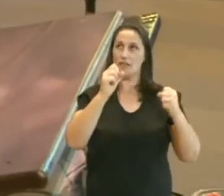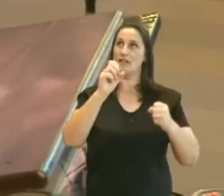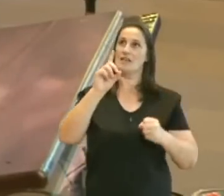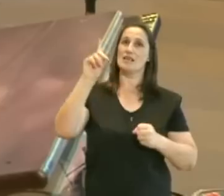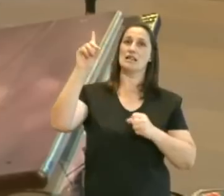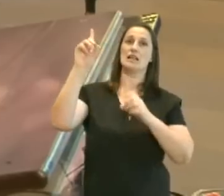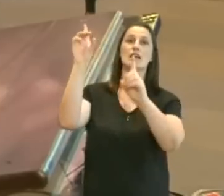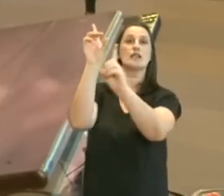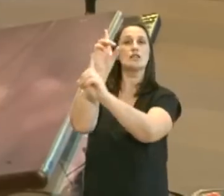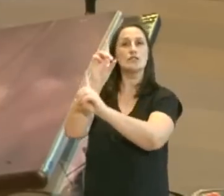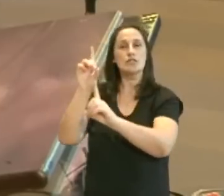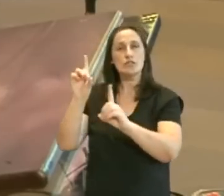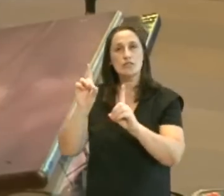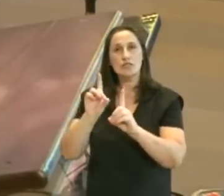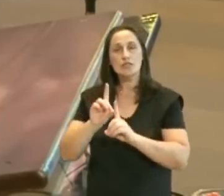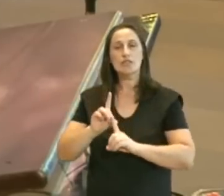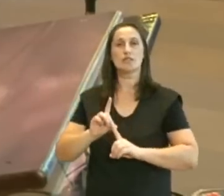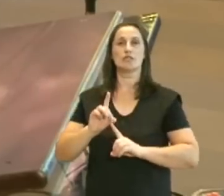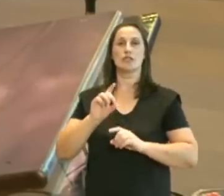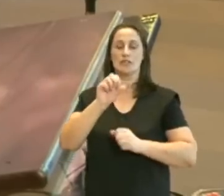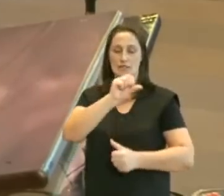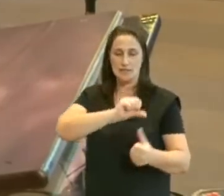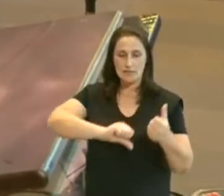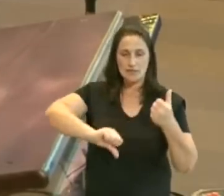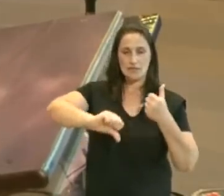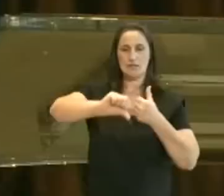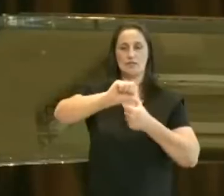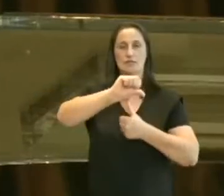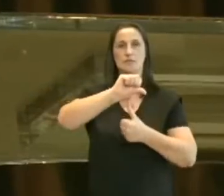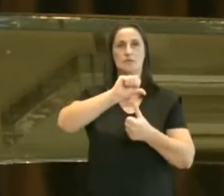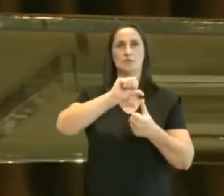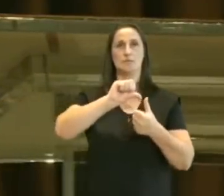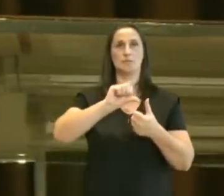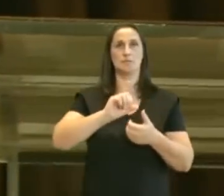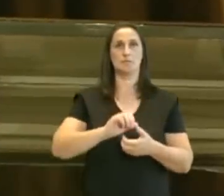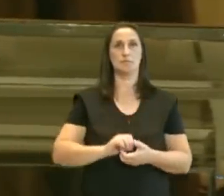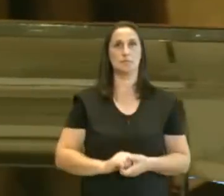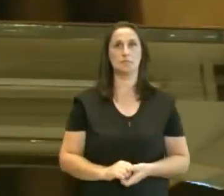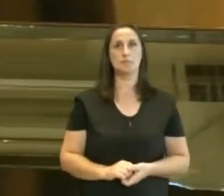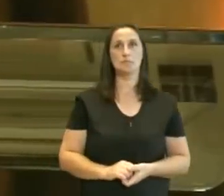de desenrolar a história segundo a sua vontade.